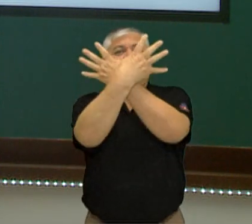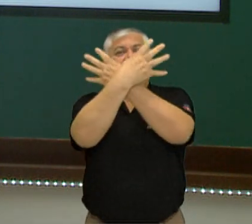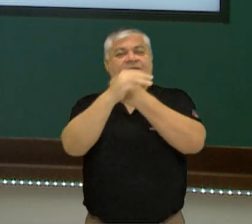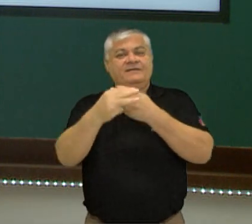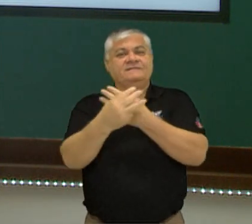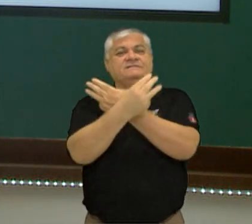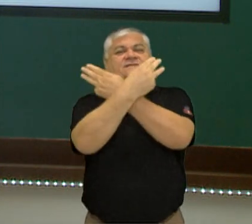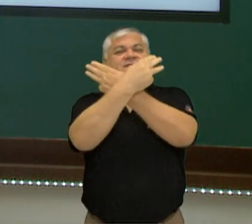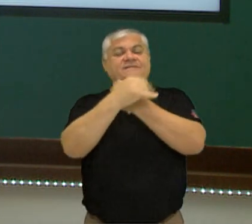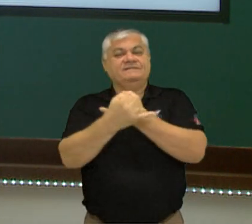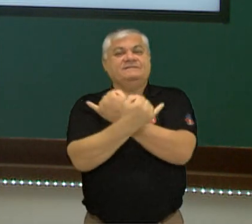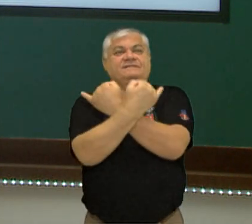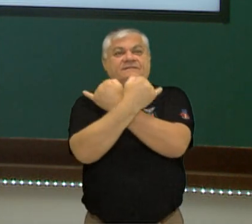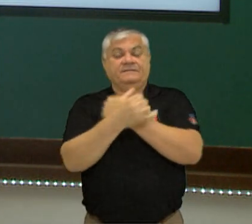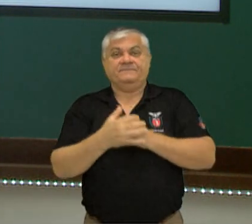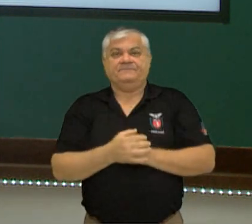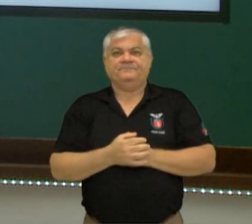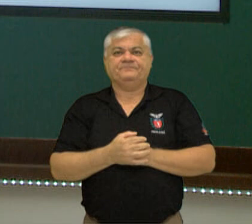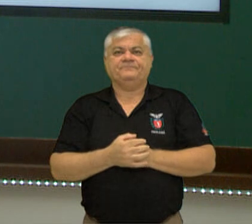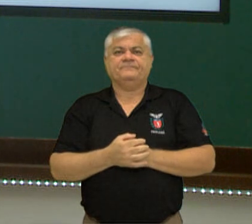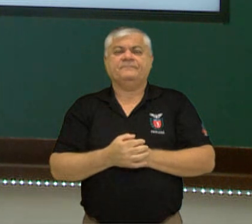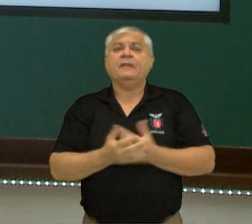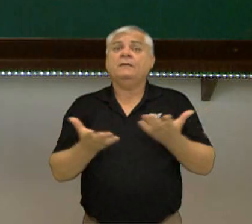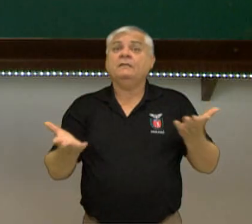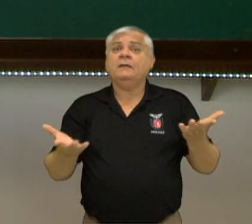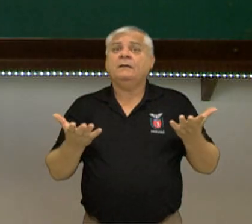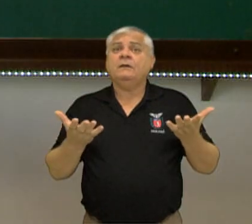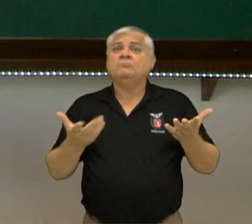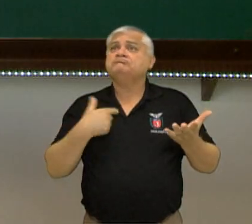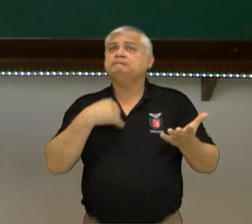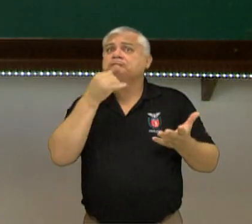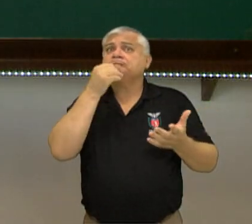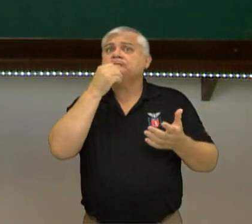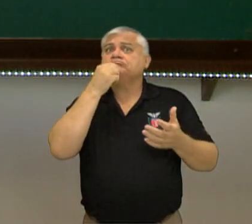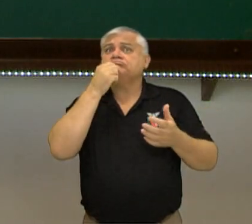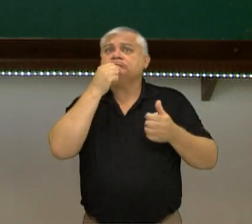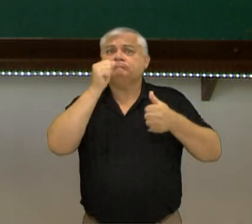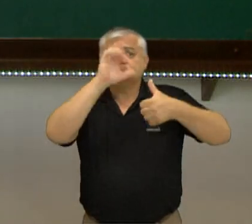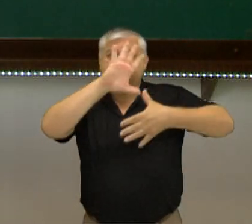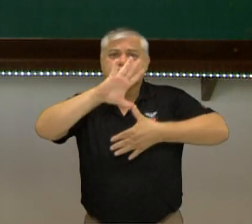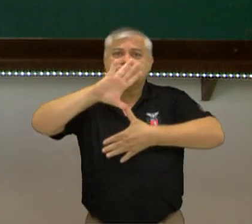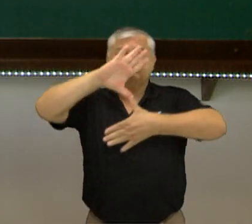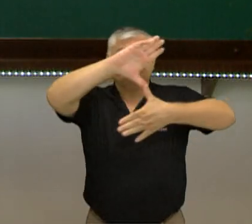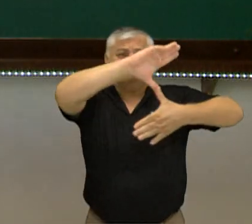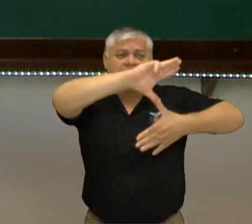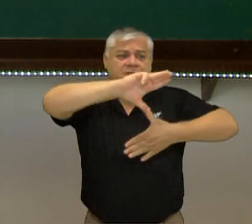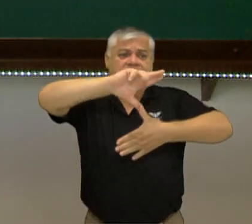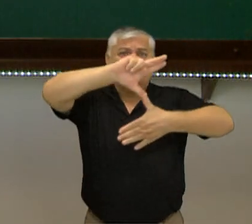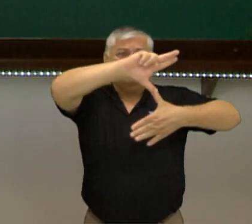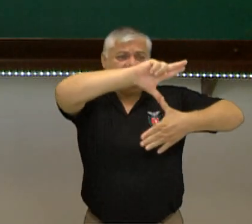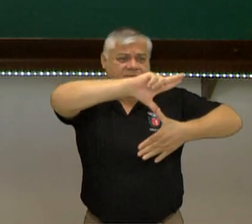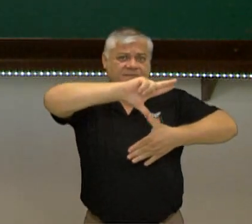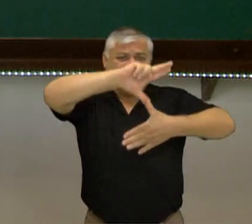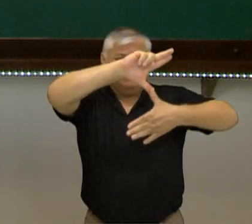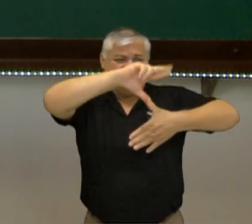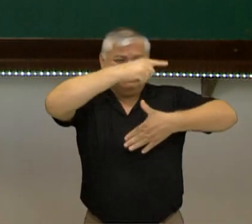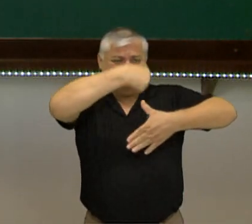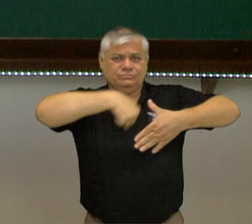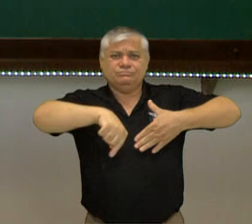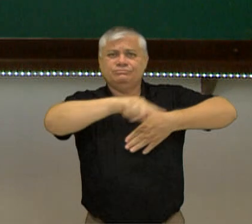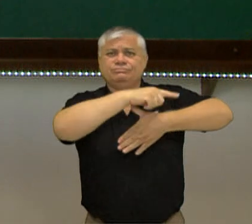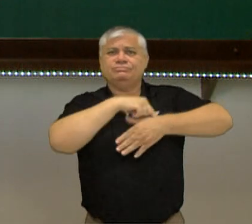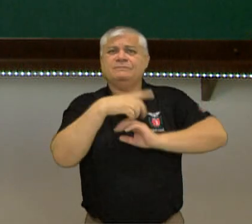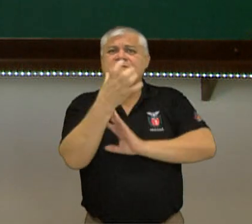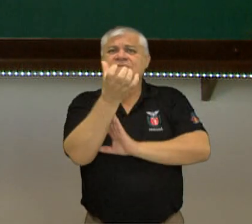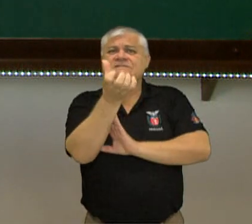os incas. De uma retomada, né? Então, o continente americano, contando aí com cerca de pelo menos 60 milhões